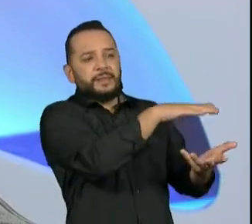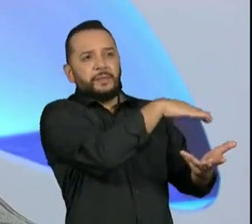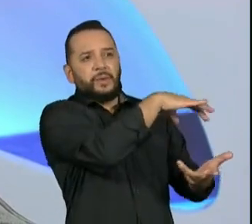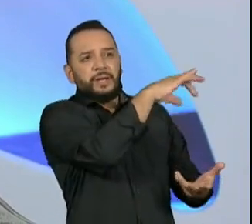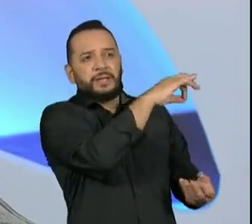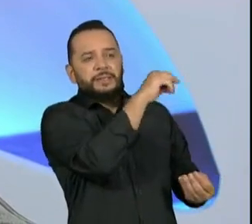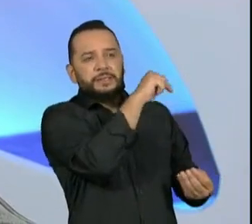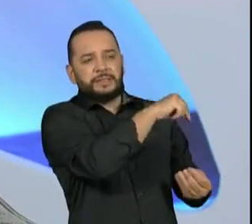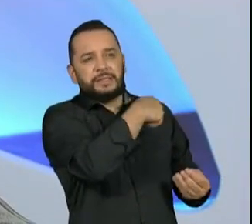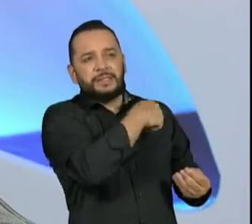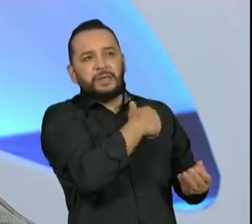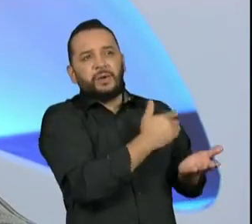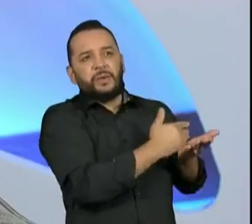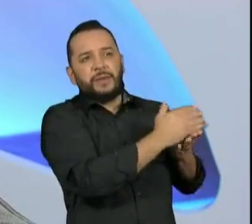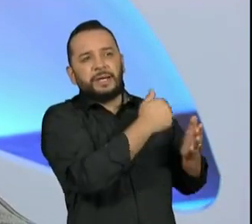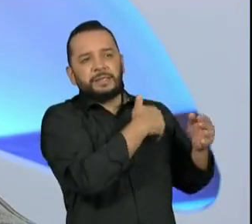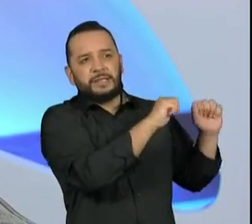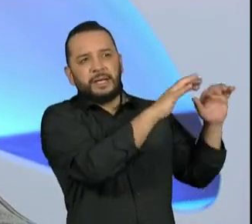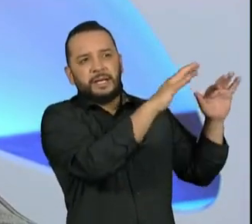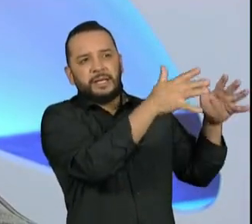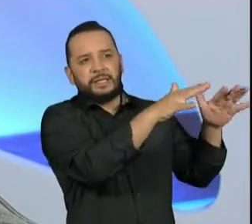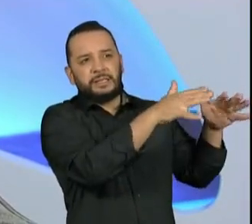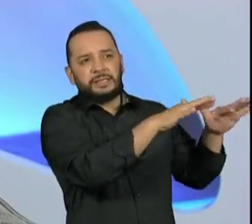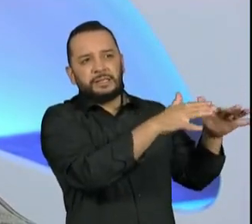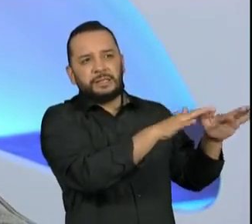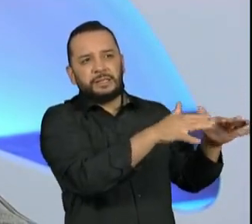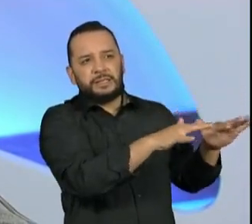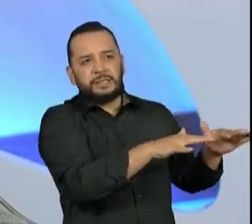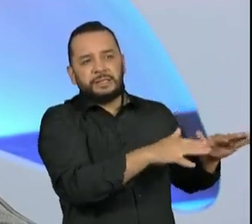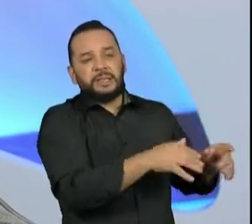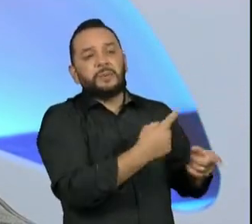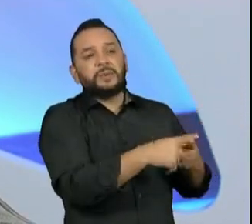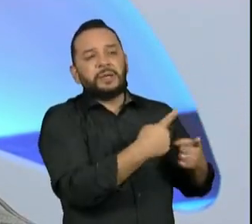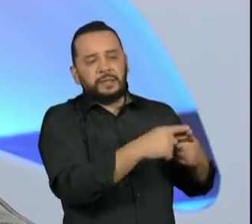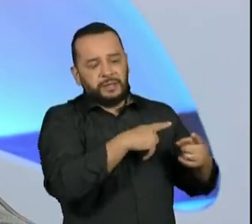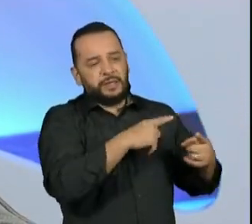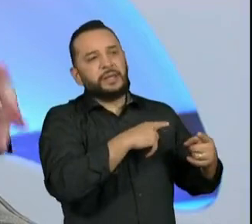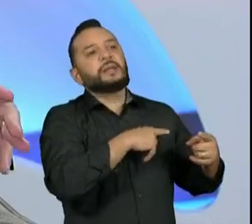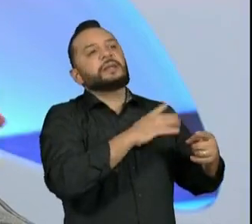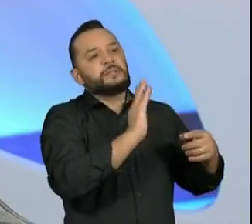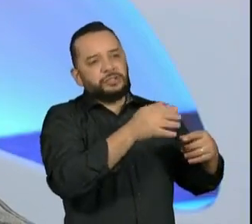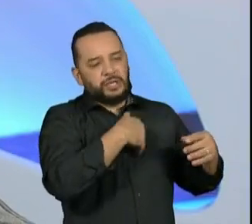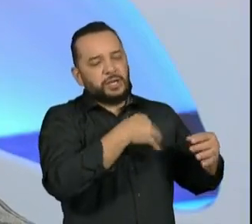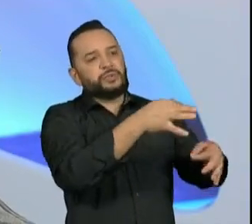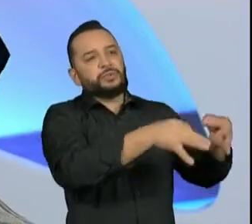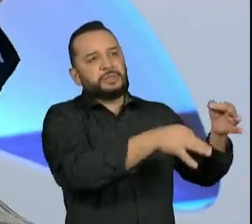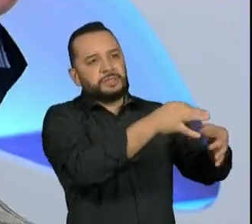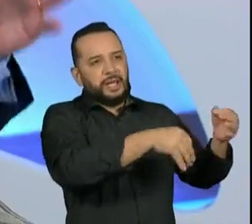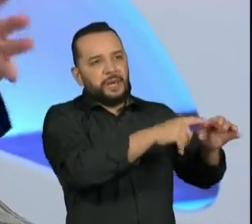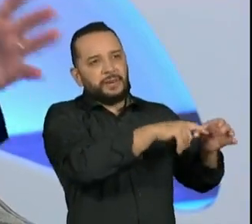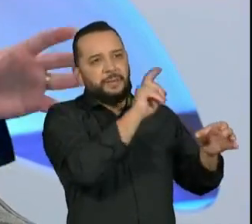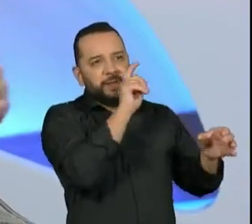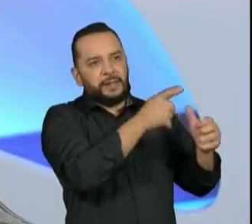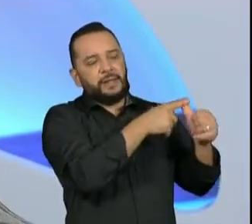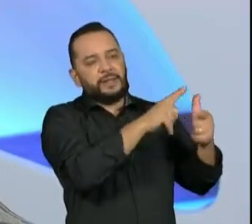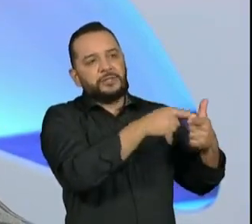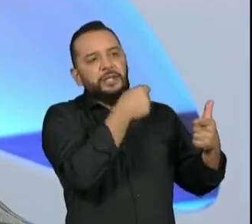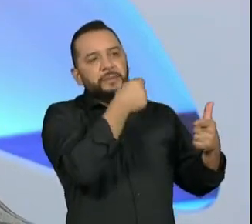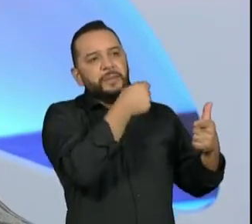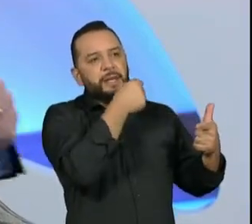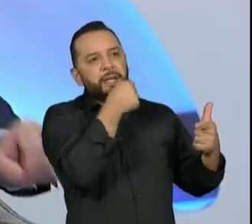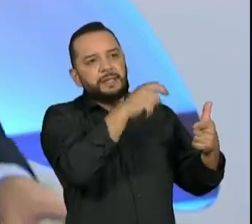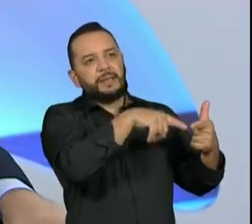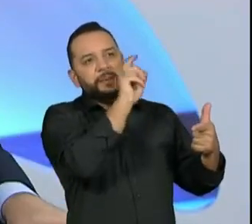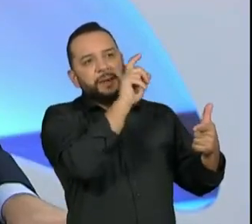é o liberalismo. A existência de instituições independentes, um judiciário independente, a imprensa independente, etc, etc,